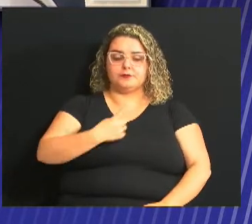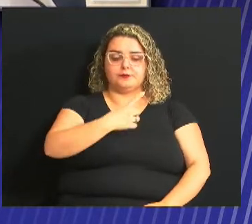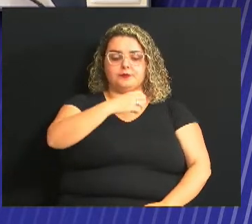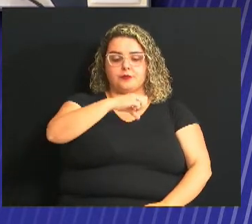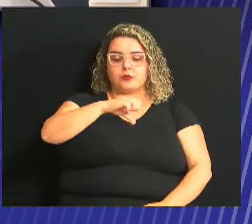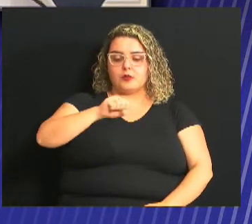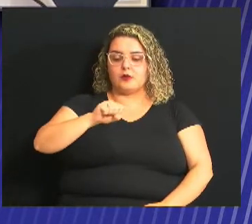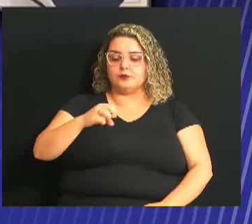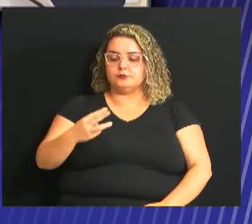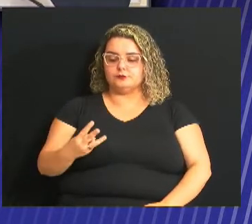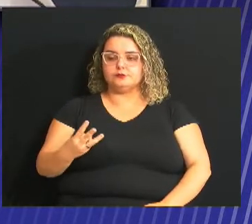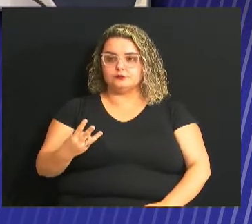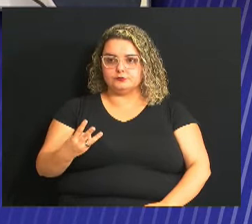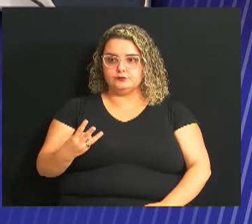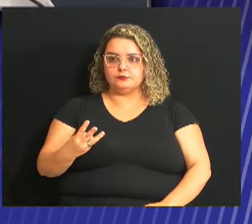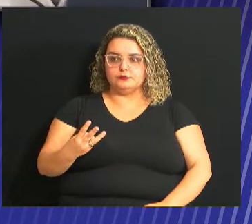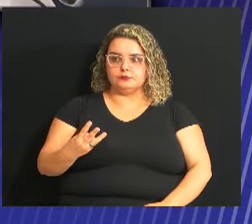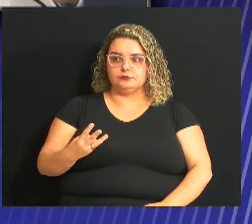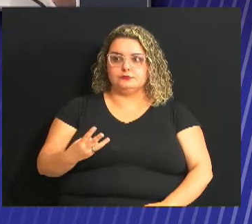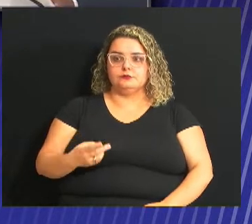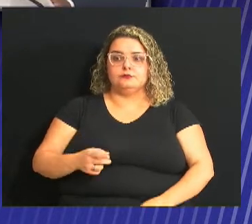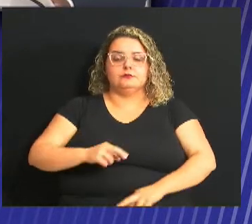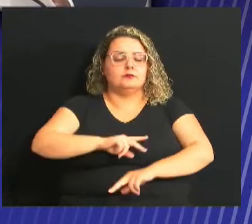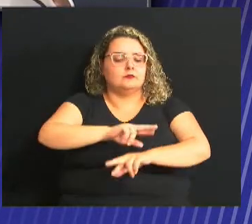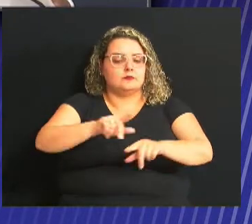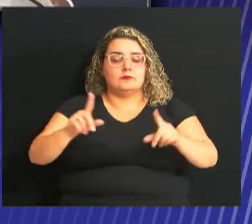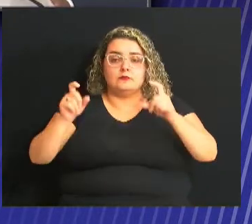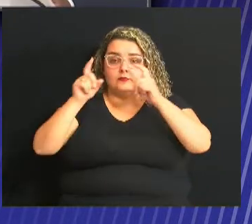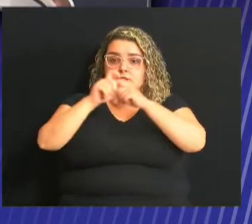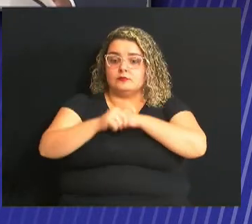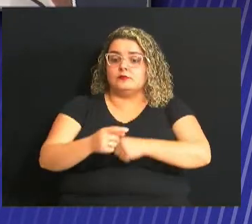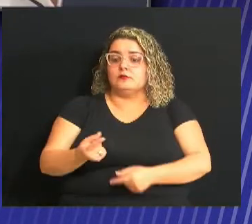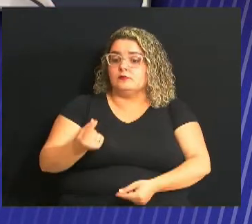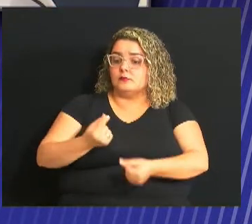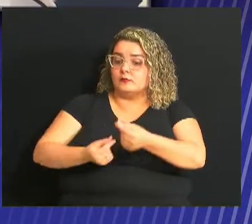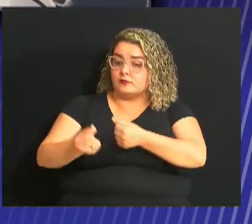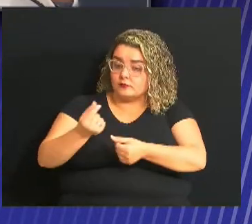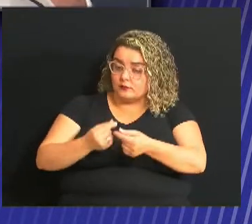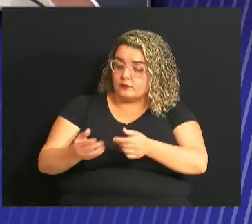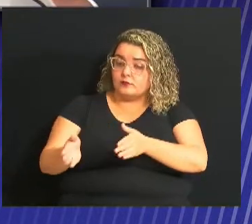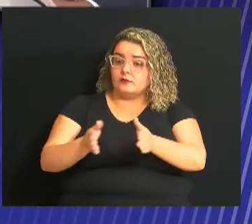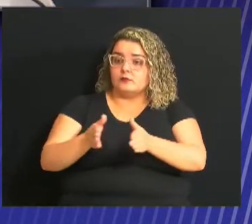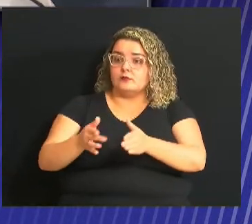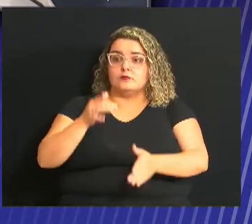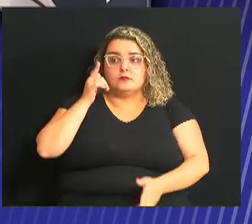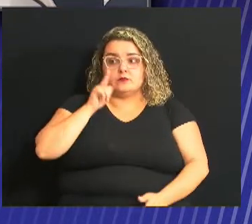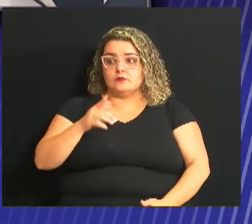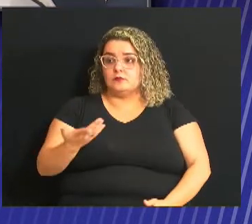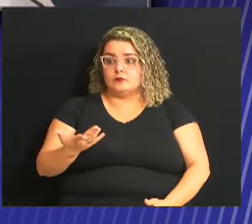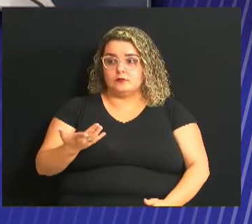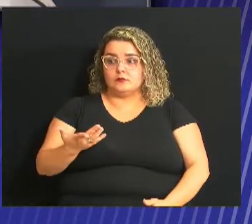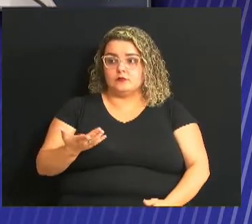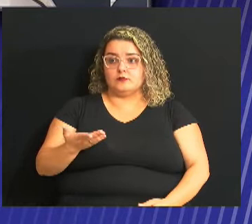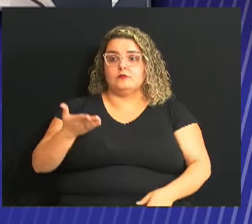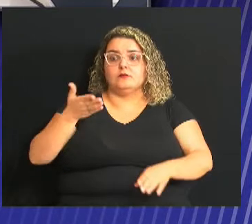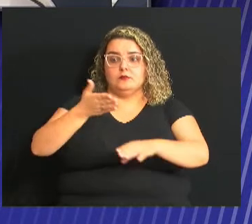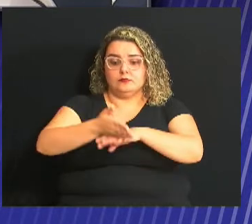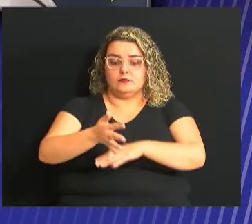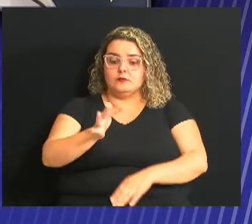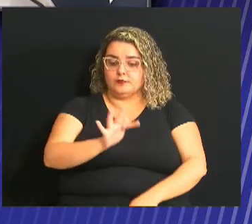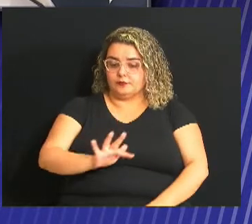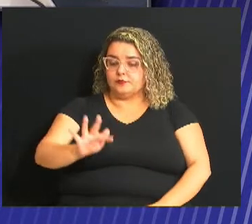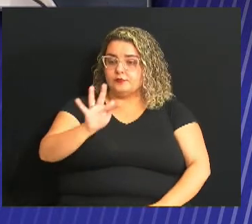1983. Com muitas dificuldades financeiras, pois na época não conseguia entrar na